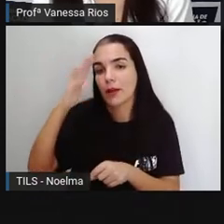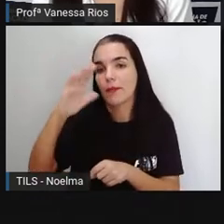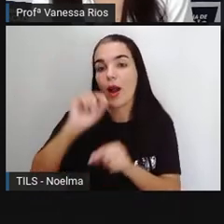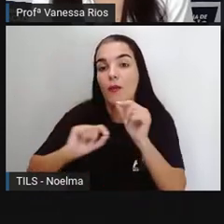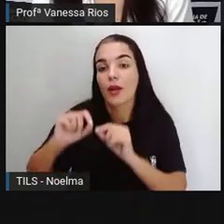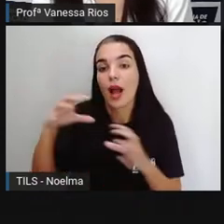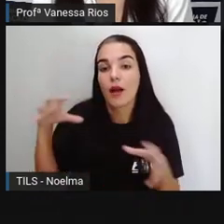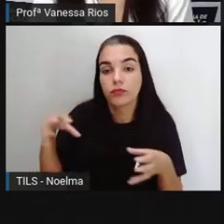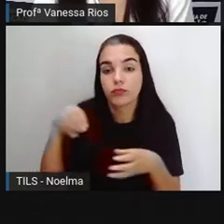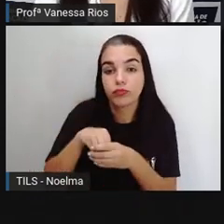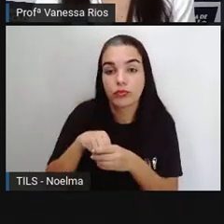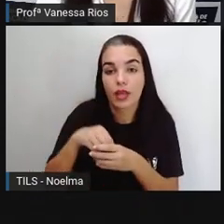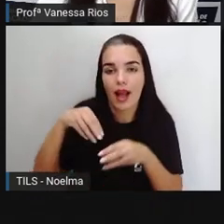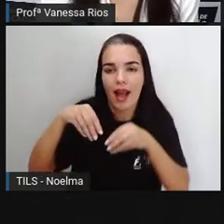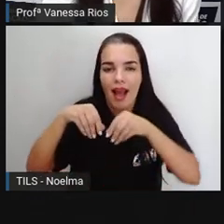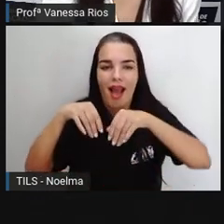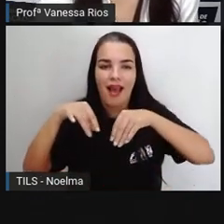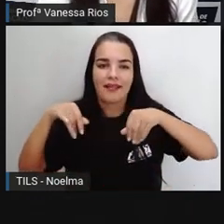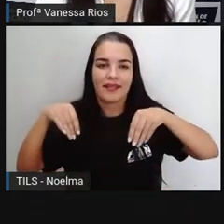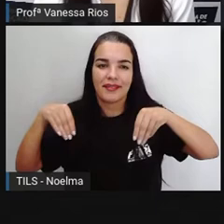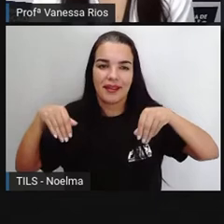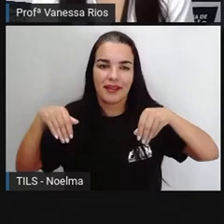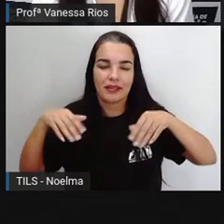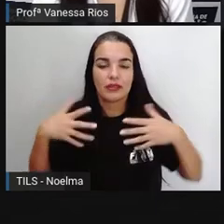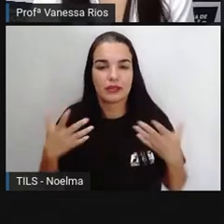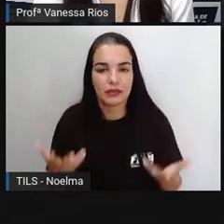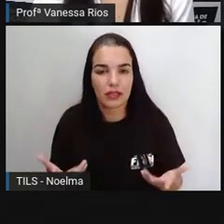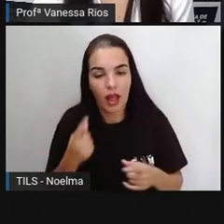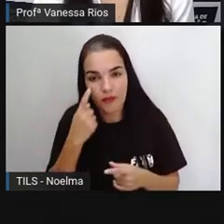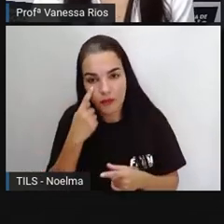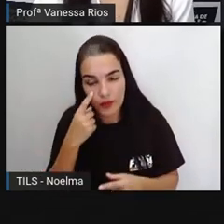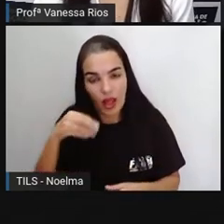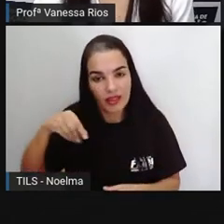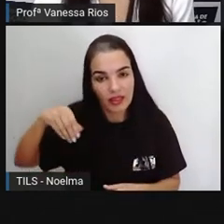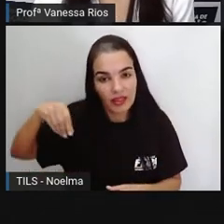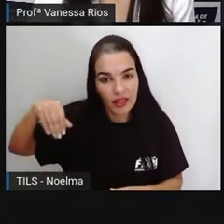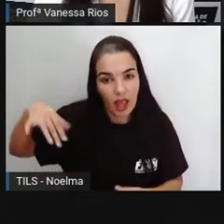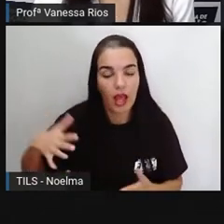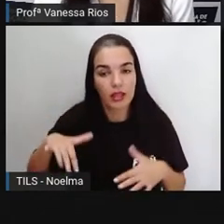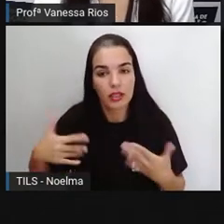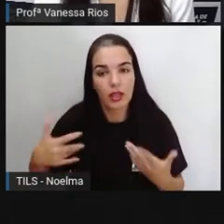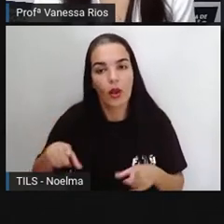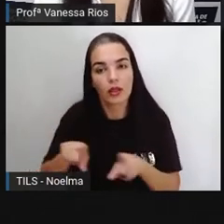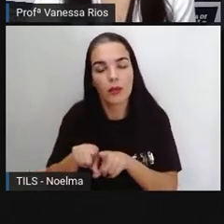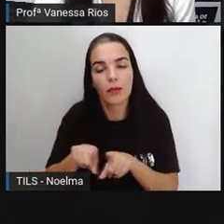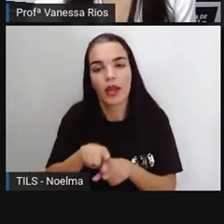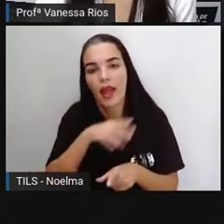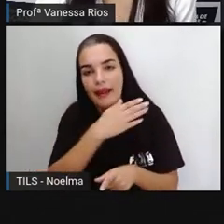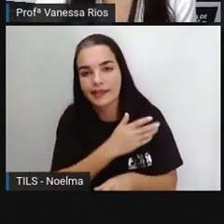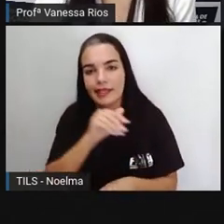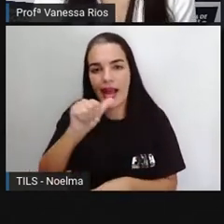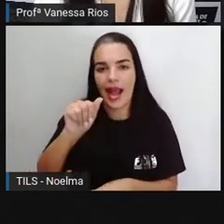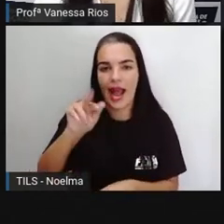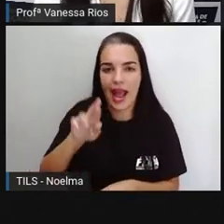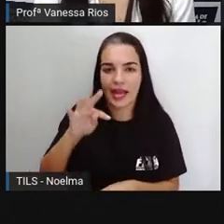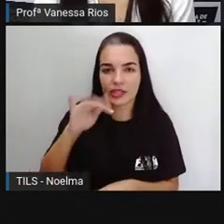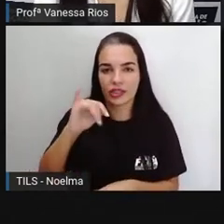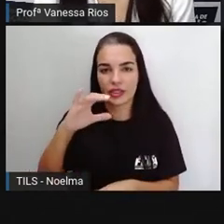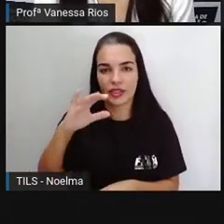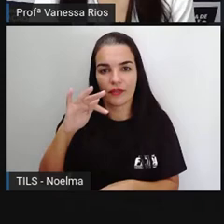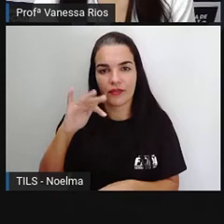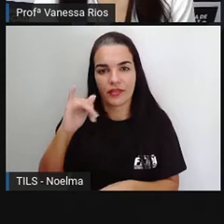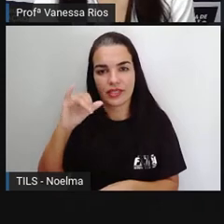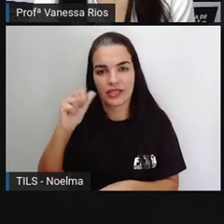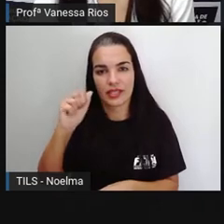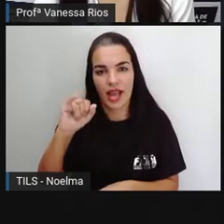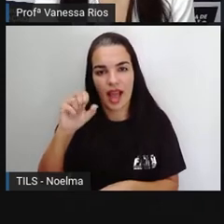da sua formação a areia. Então, a gente percebe que mesmo os materiais artificiais dependem dos